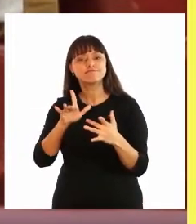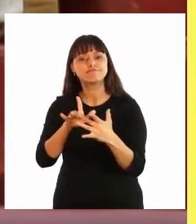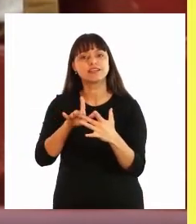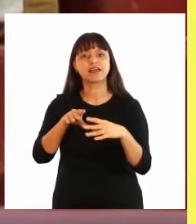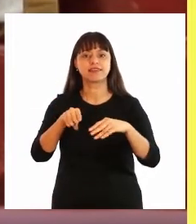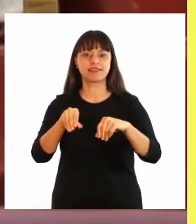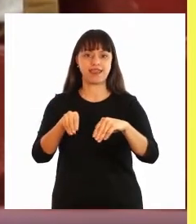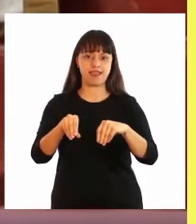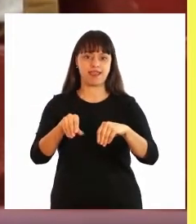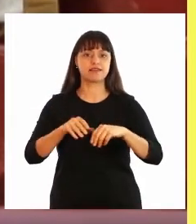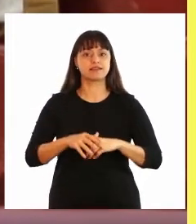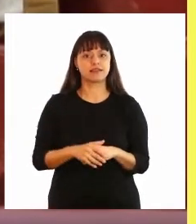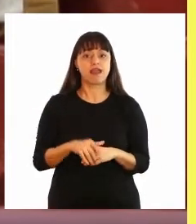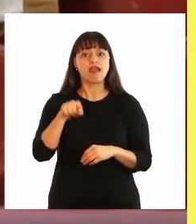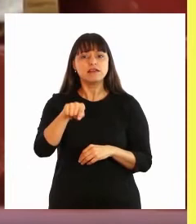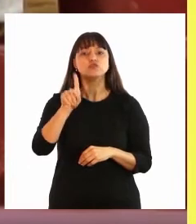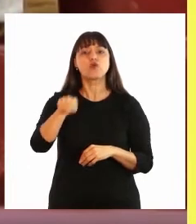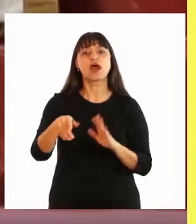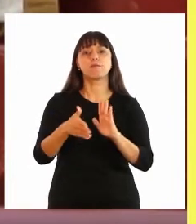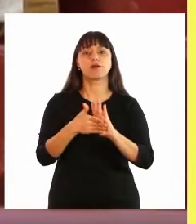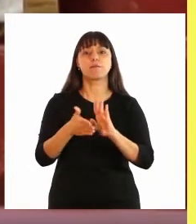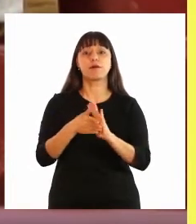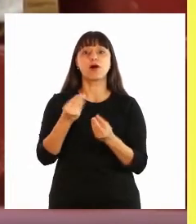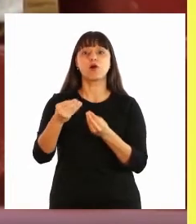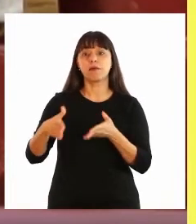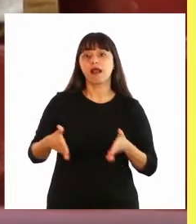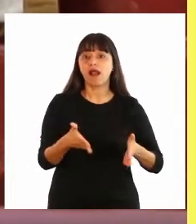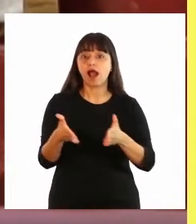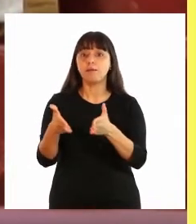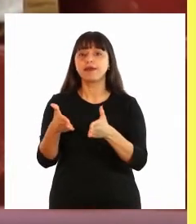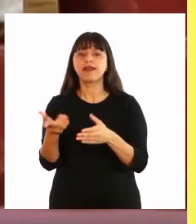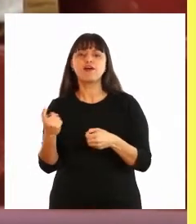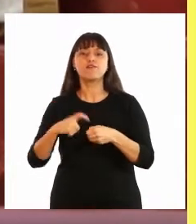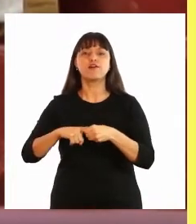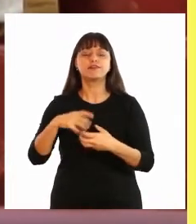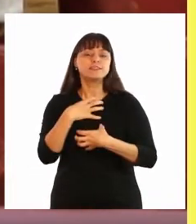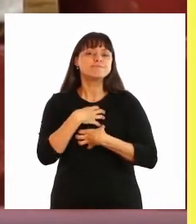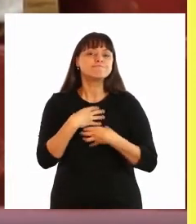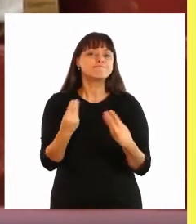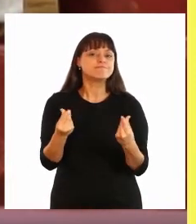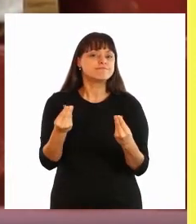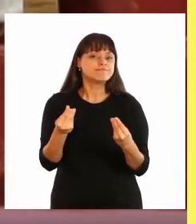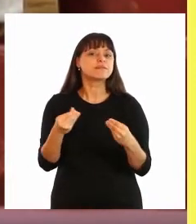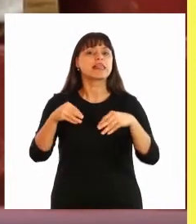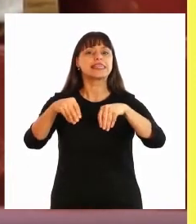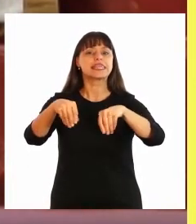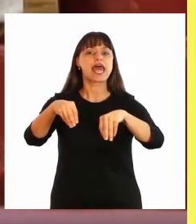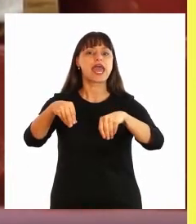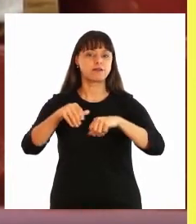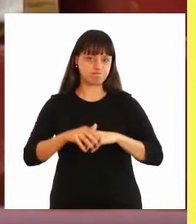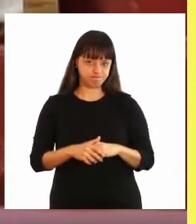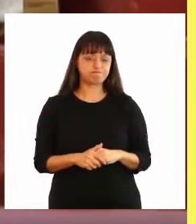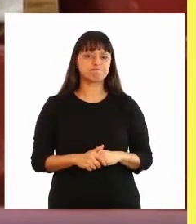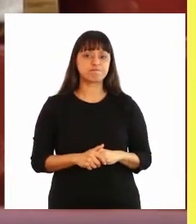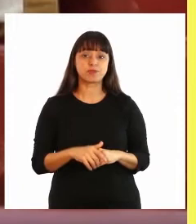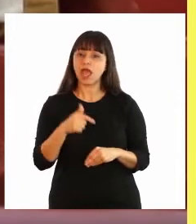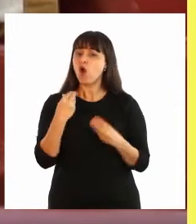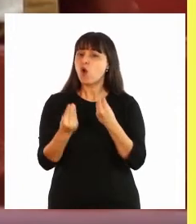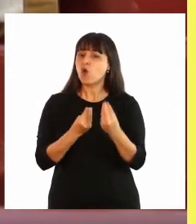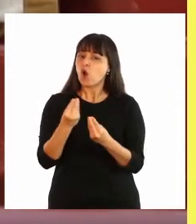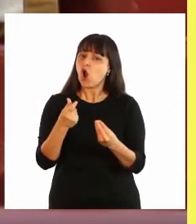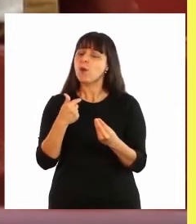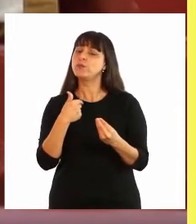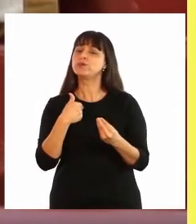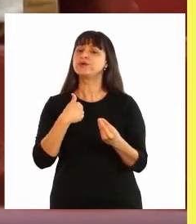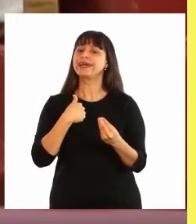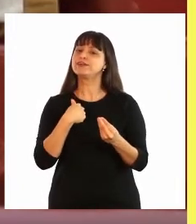das formulações que eu trago, né? Caminhos de retorno à terra, caminhos de retorno à terra. E assim, para me conectar, eu